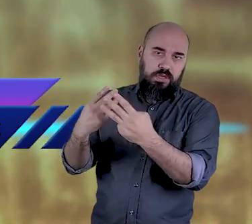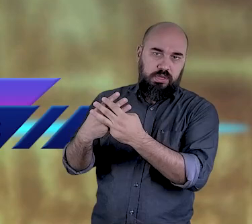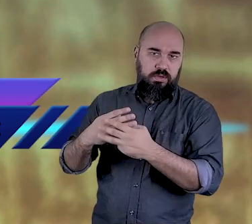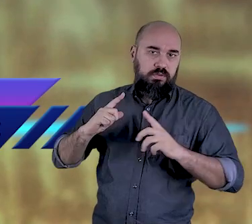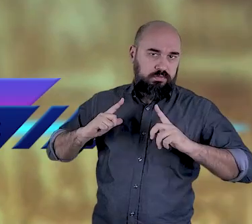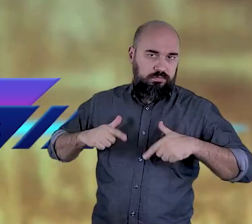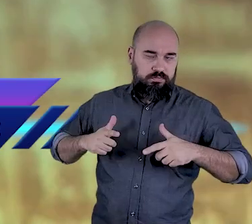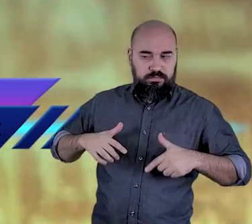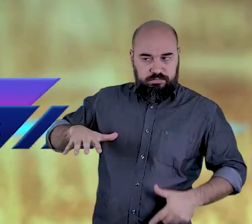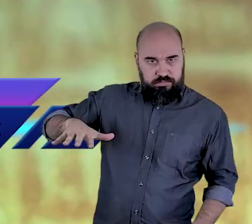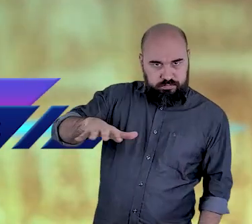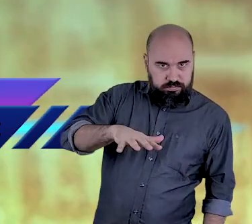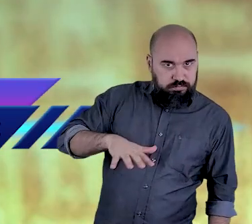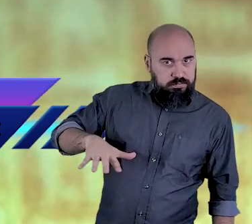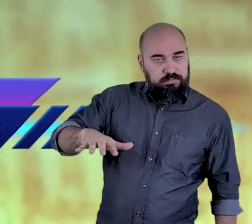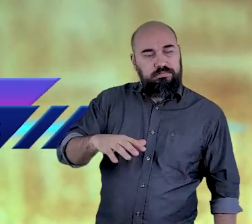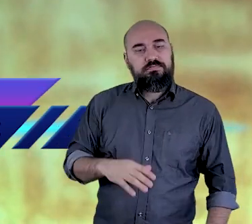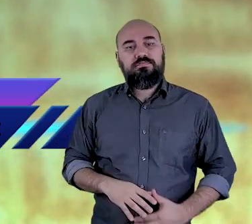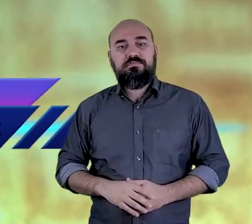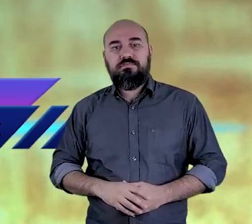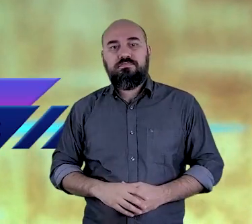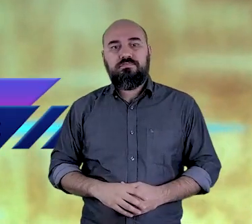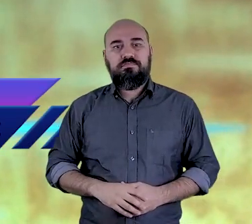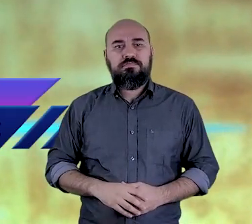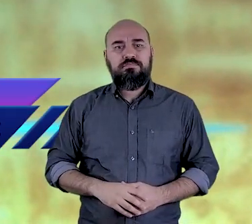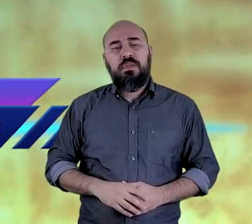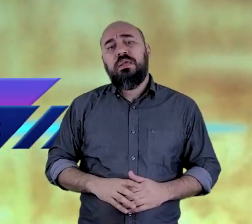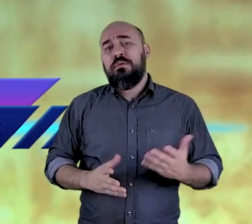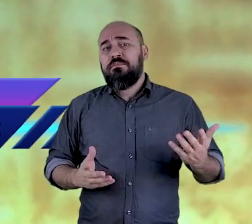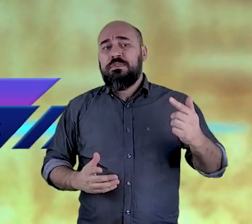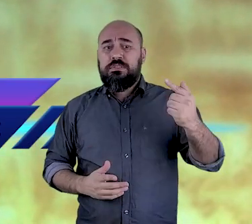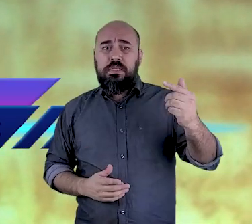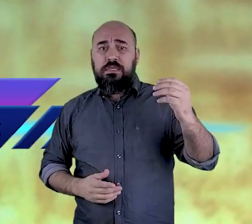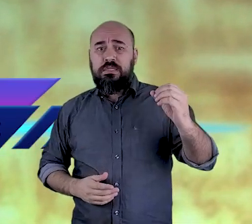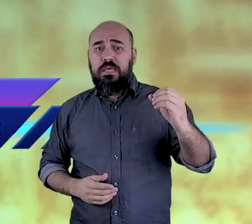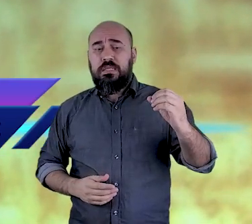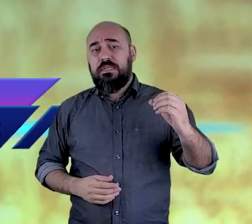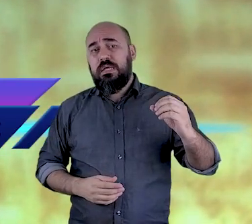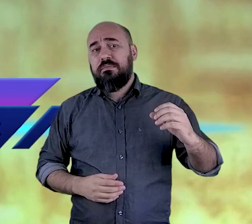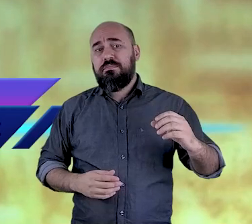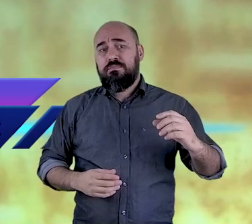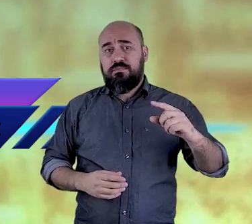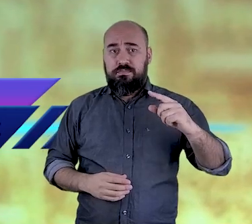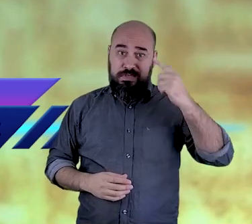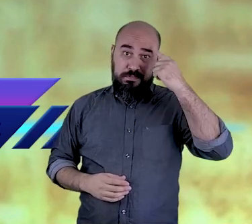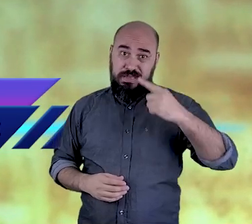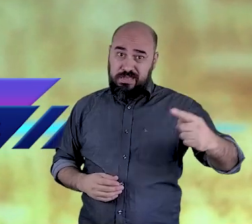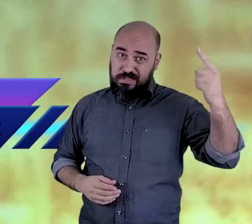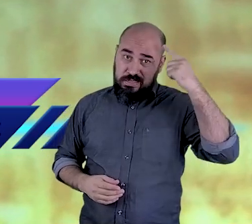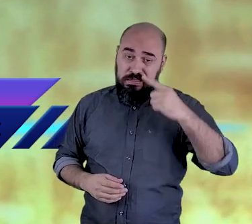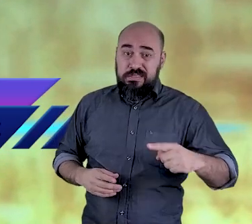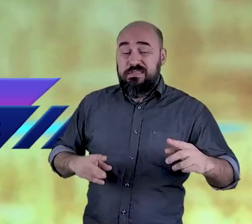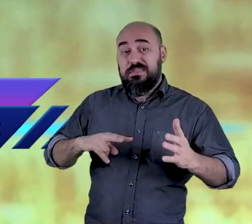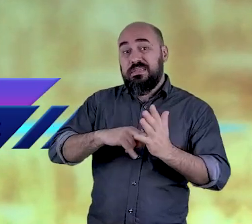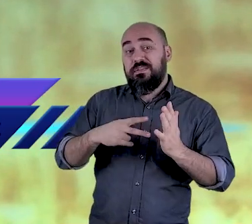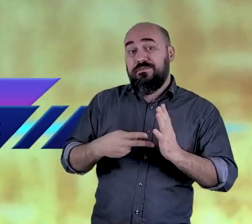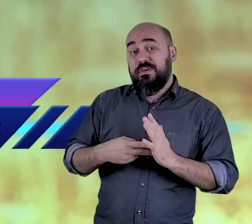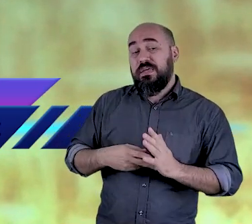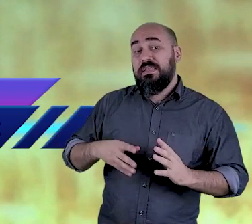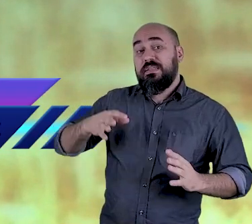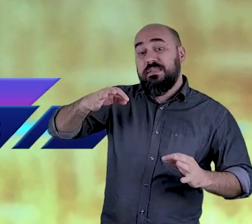70 semanas estão determinadas significa cortado ou